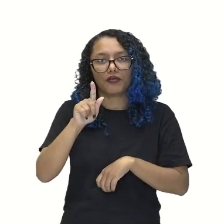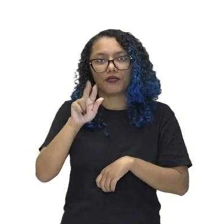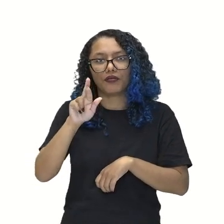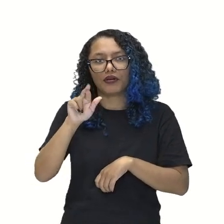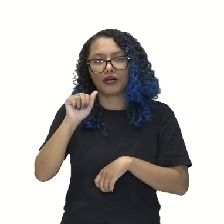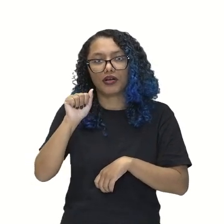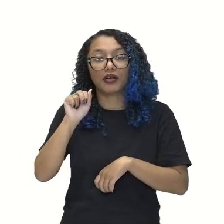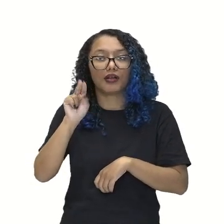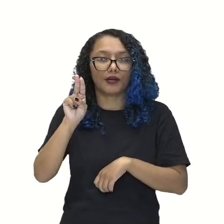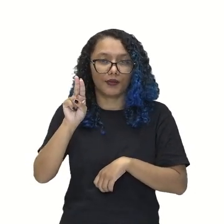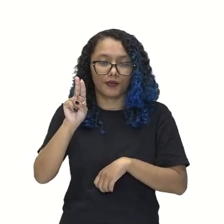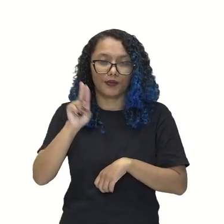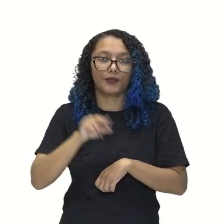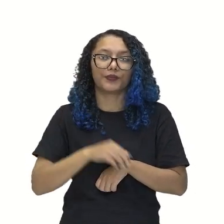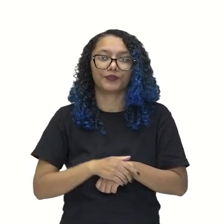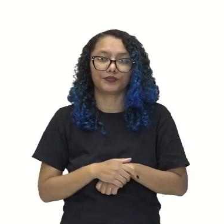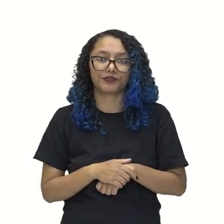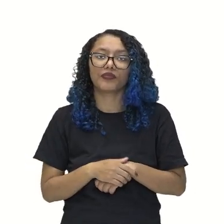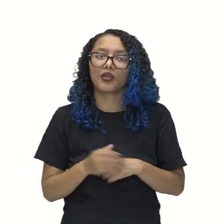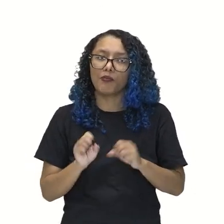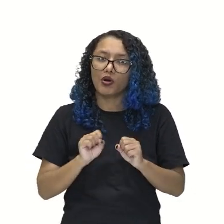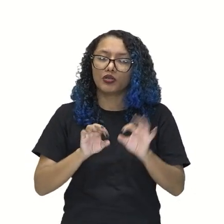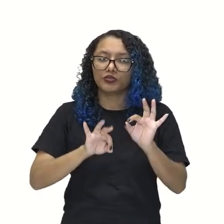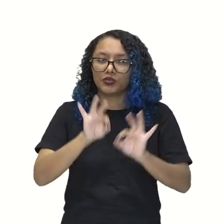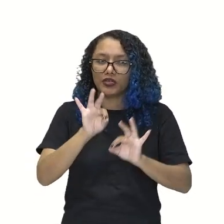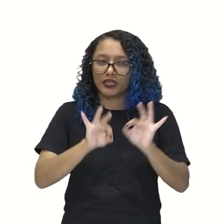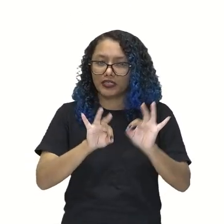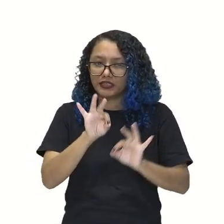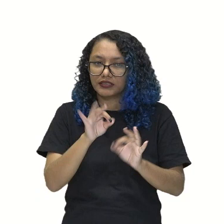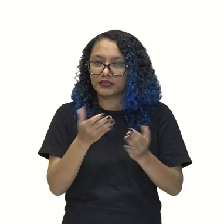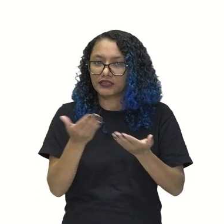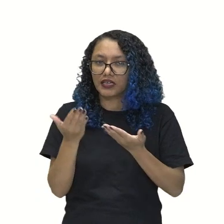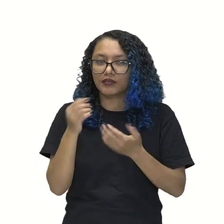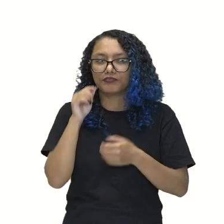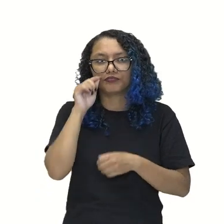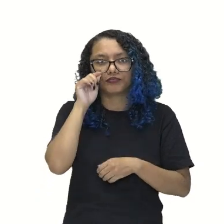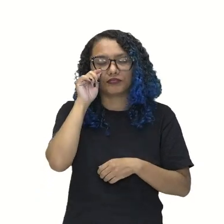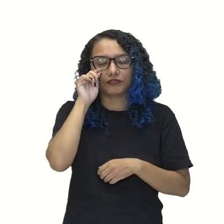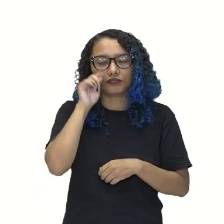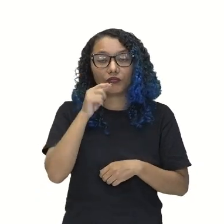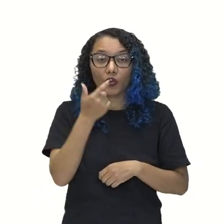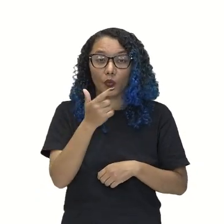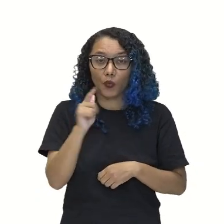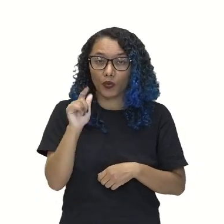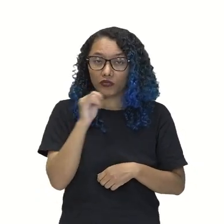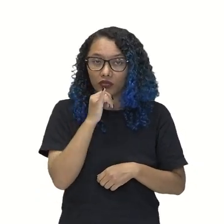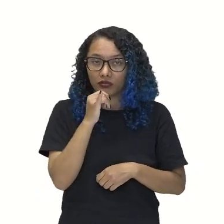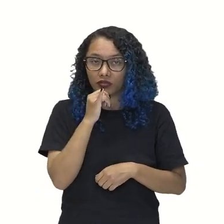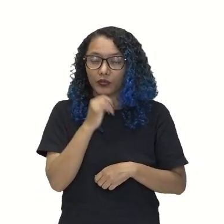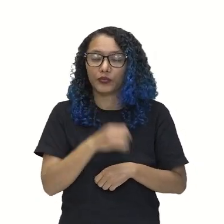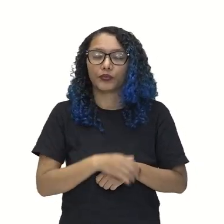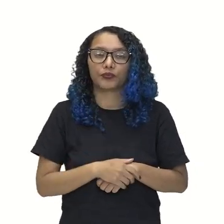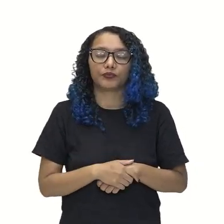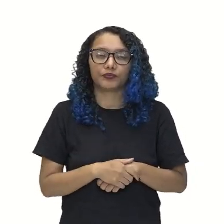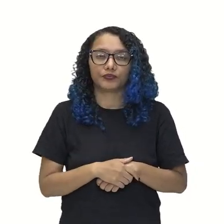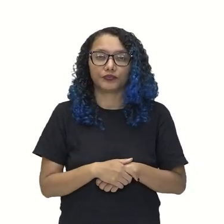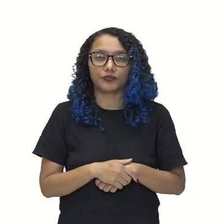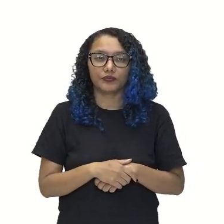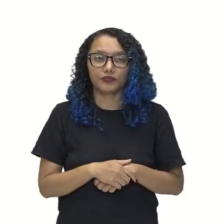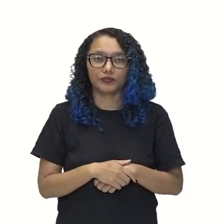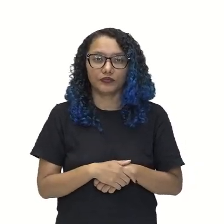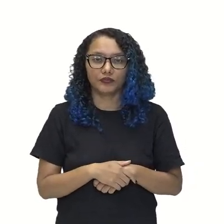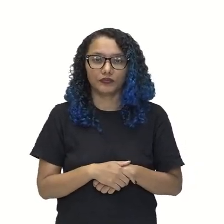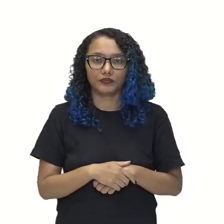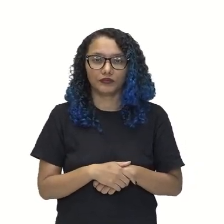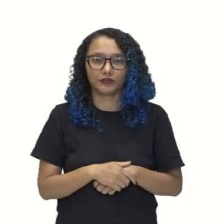você modela a situação. Vamos ver uma outra situação. Olha, uma outra situação,